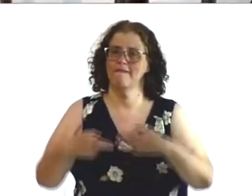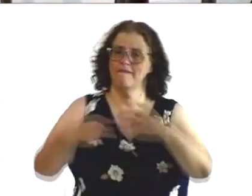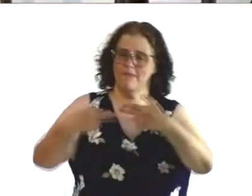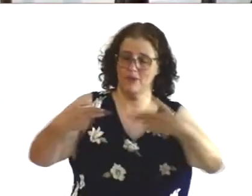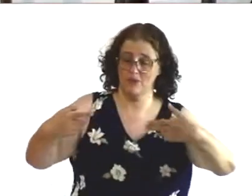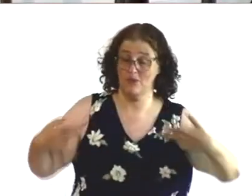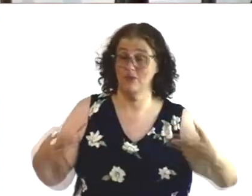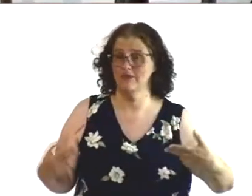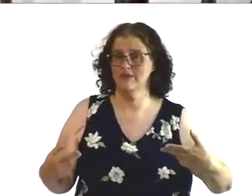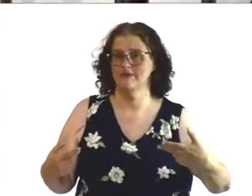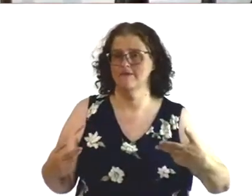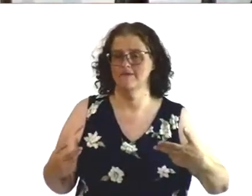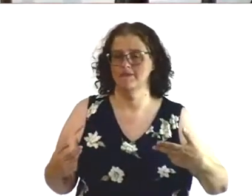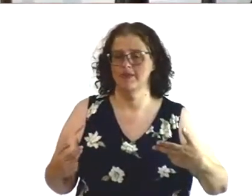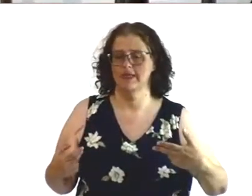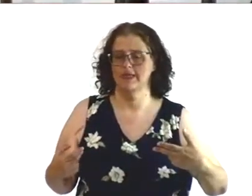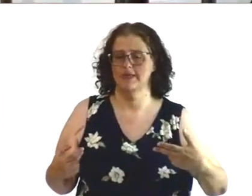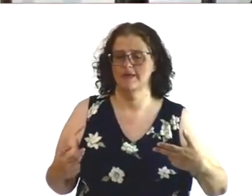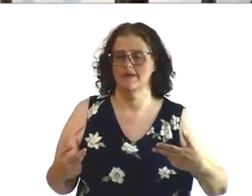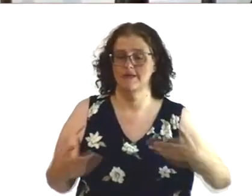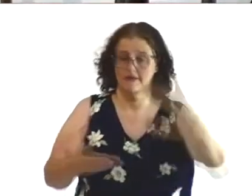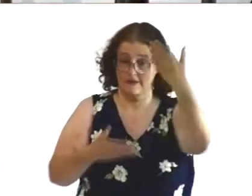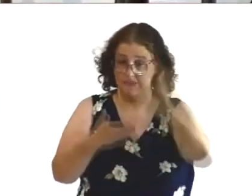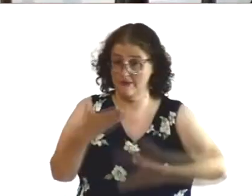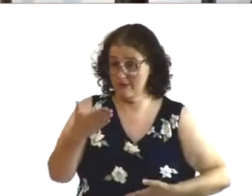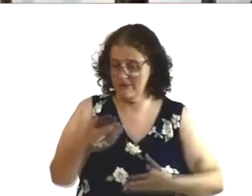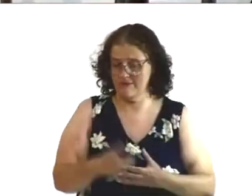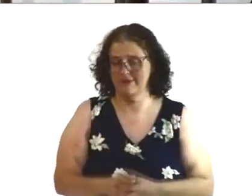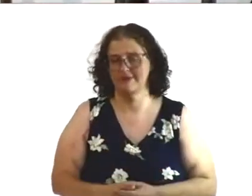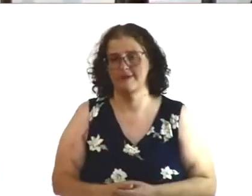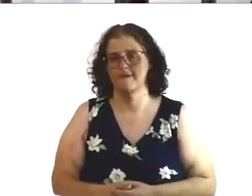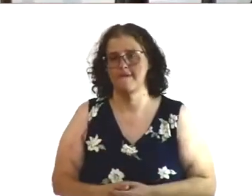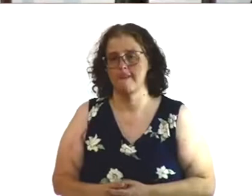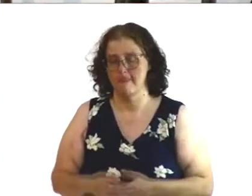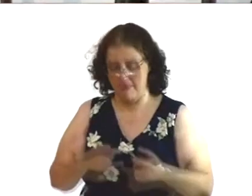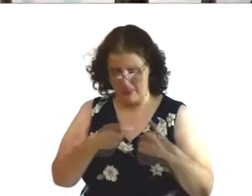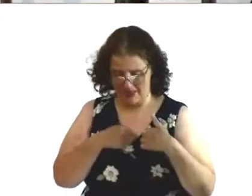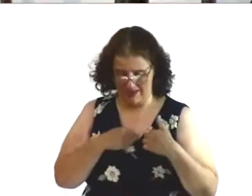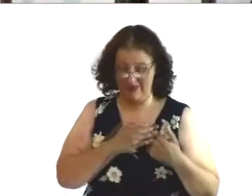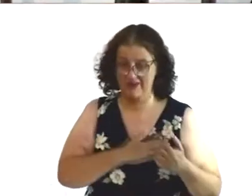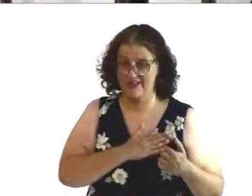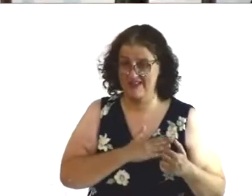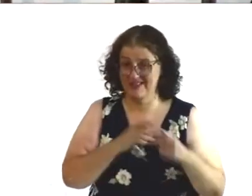evidências, permanece no coração de Herodes: matar.